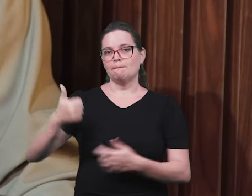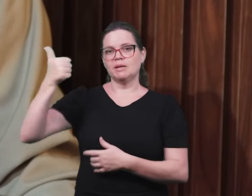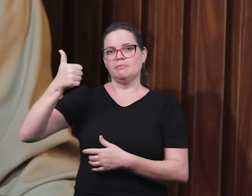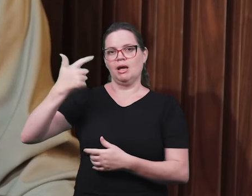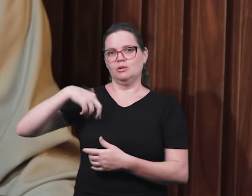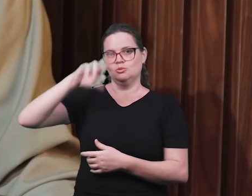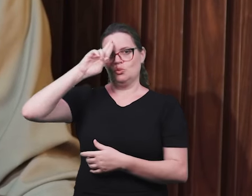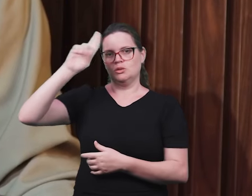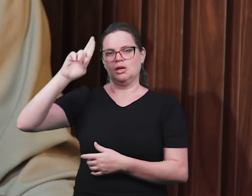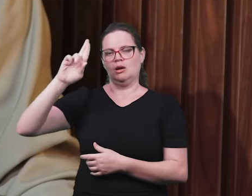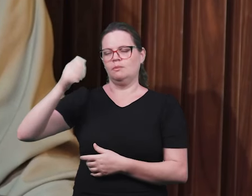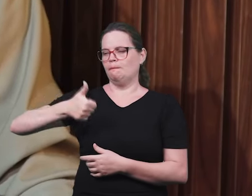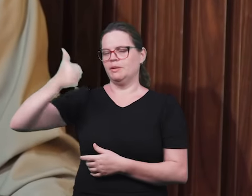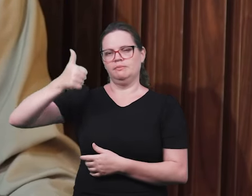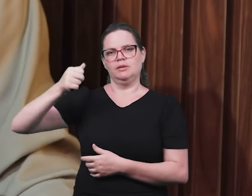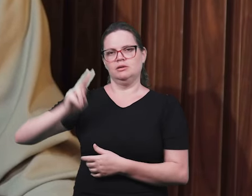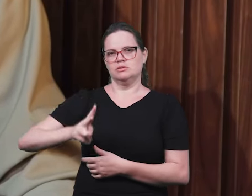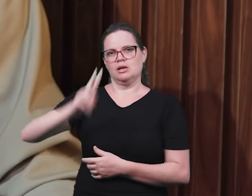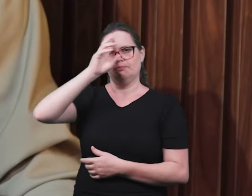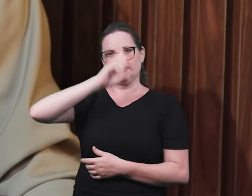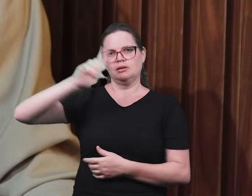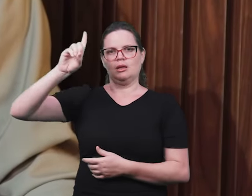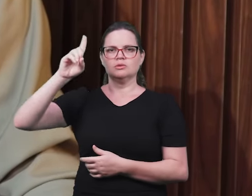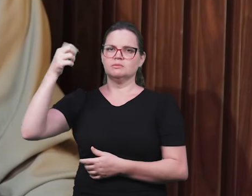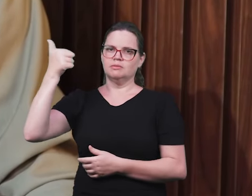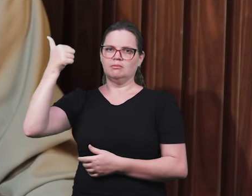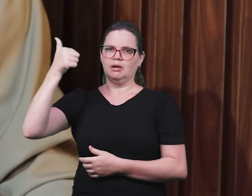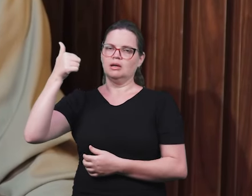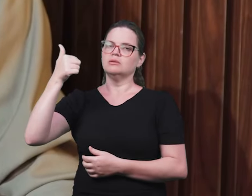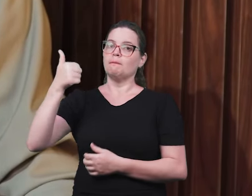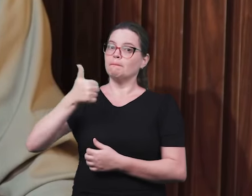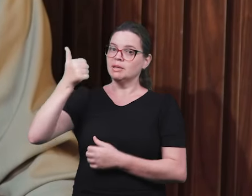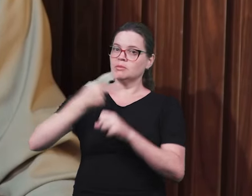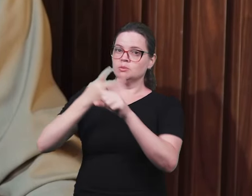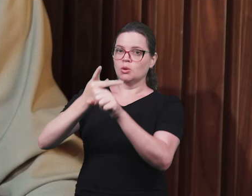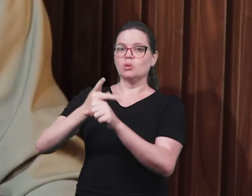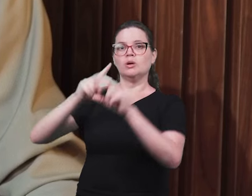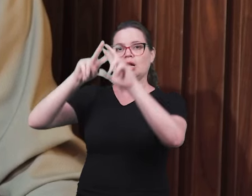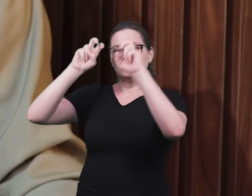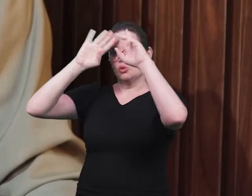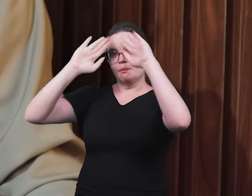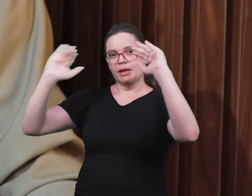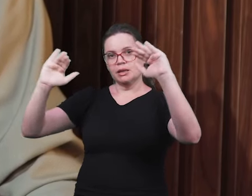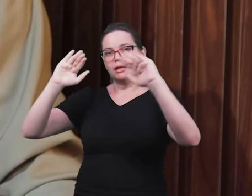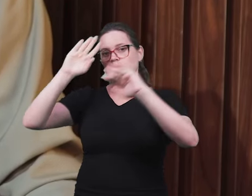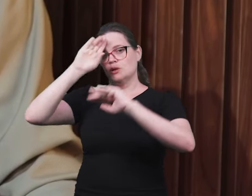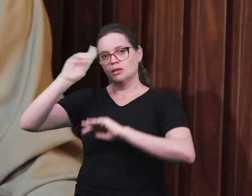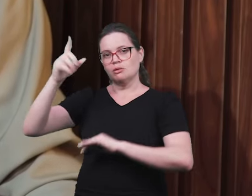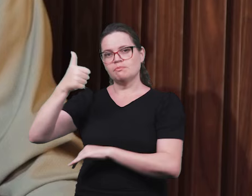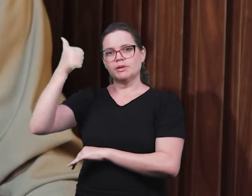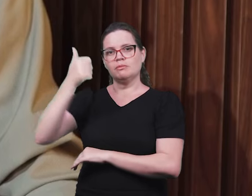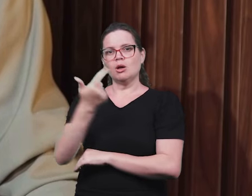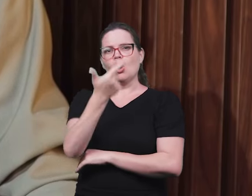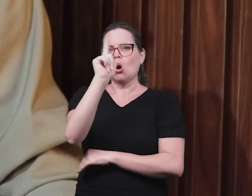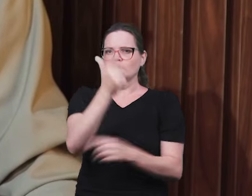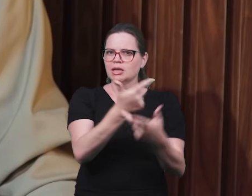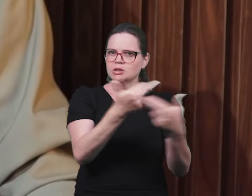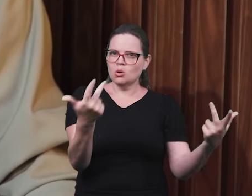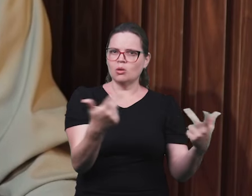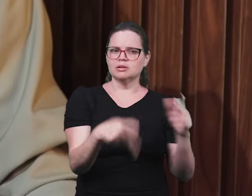o reino de Deus em primeiro lugar na nossa vida, né? Buscar primeiramente o reino de Deus, sua justiça, e todas as